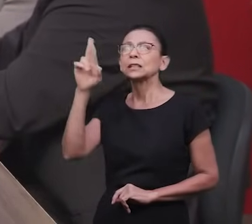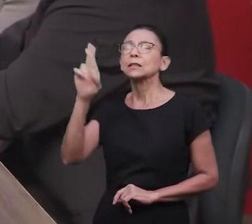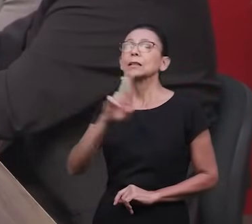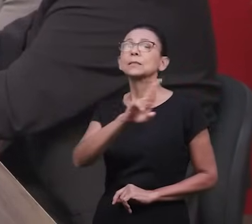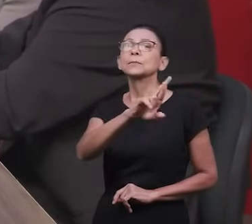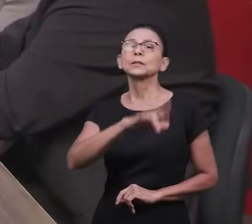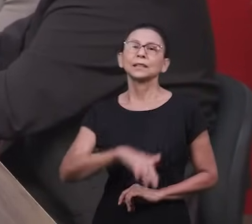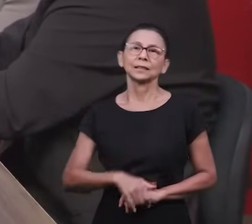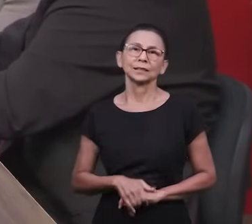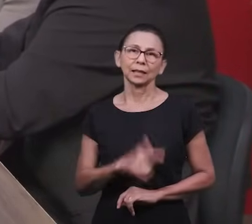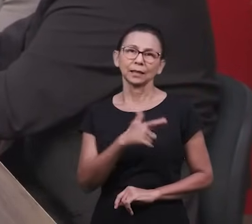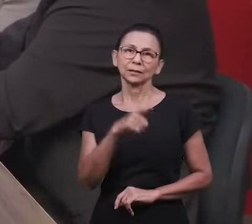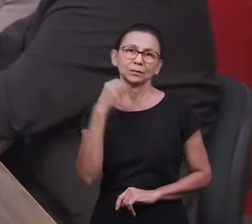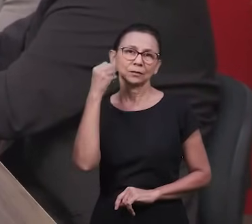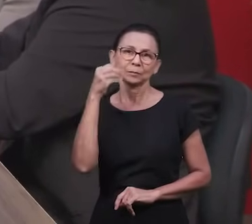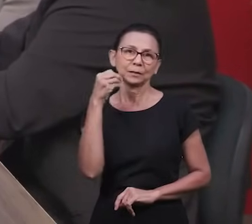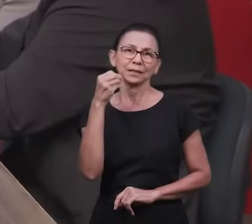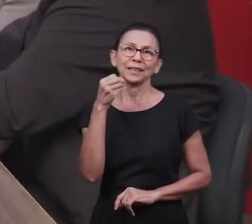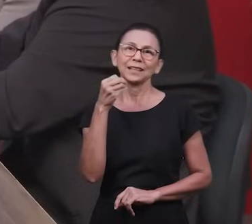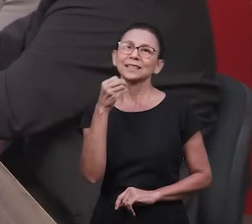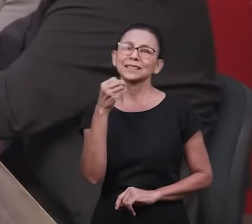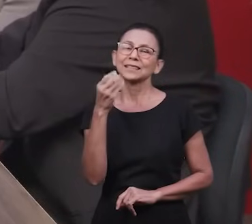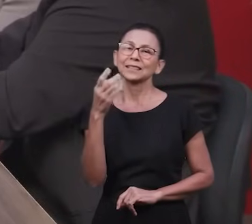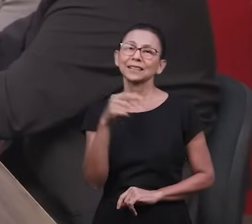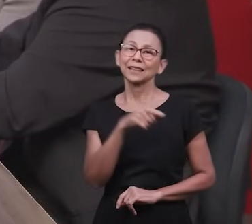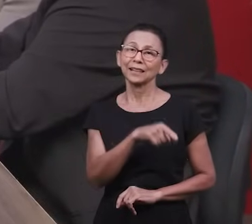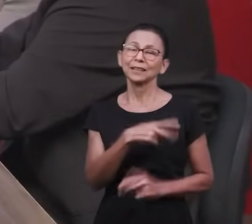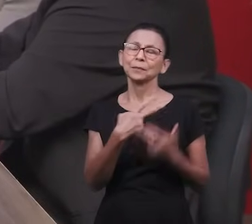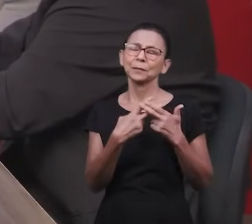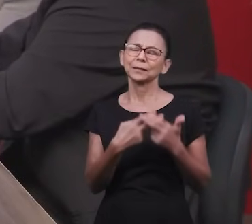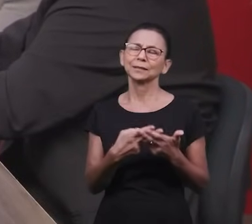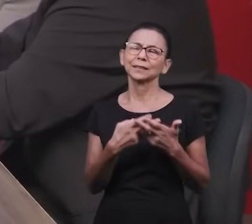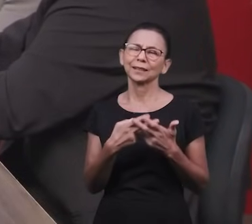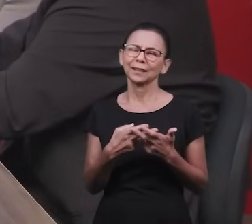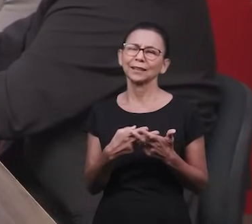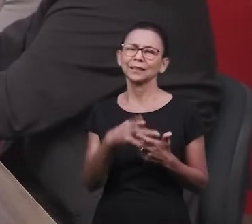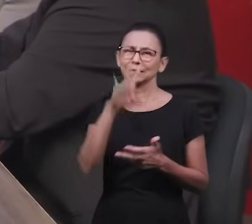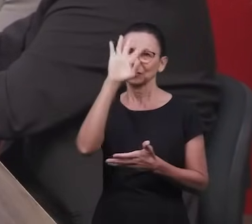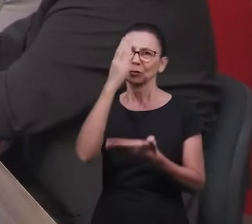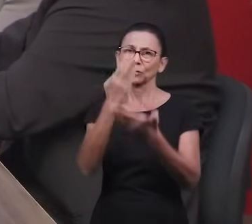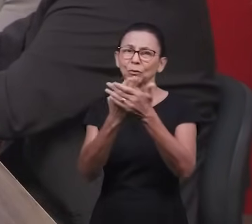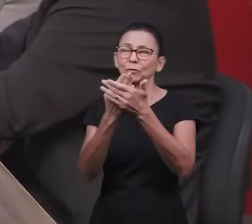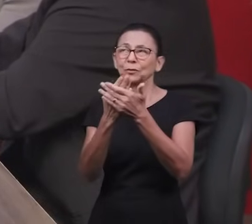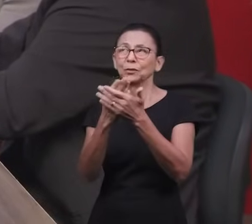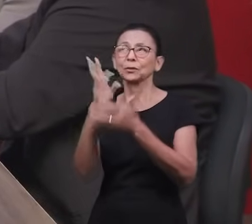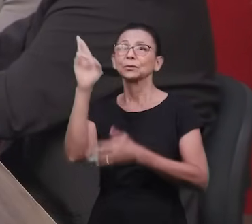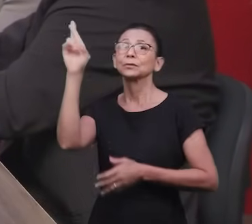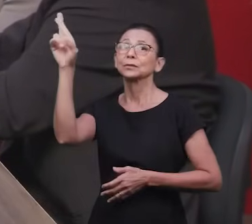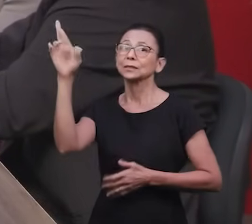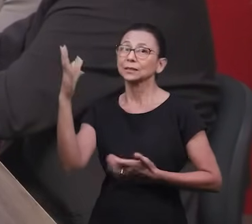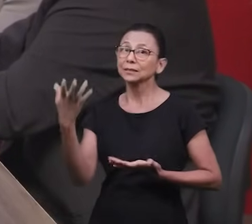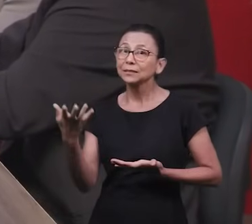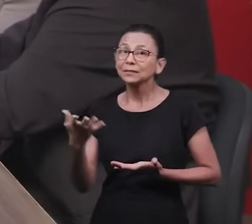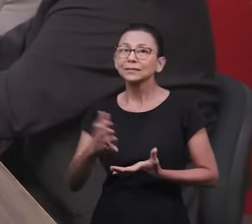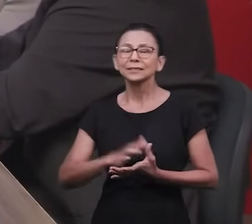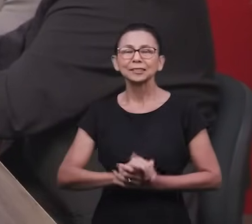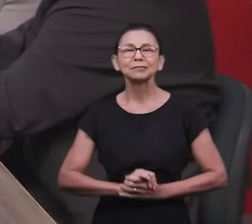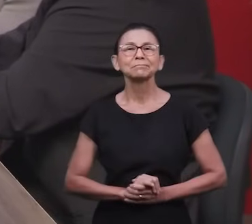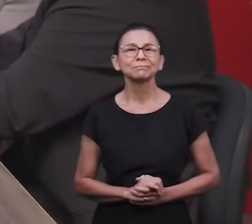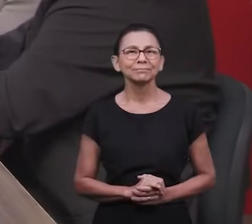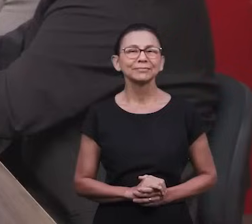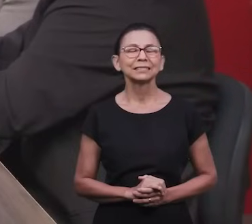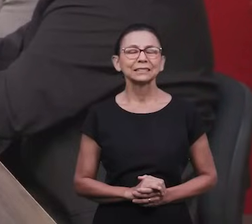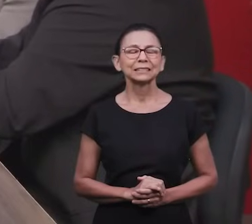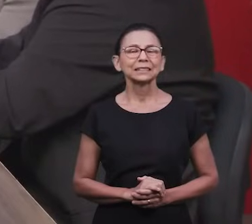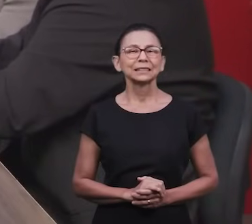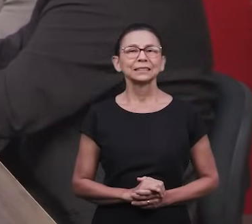outras bênçãos, né? E também a paciência dela em saber esperar e confiar, Exato. né? Esperei então, com paciência